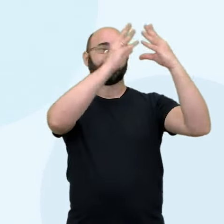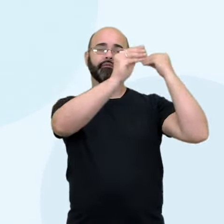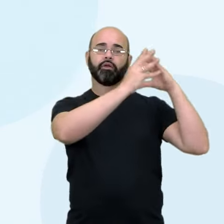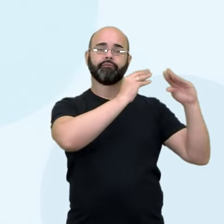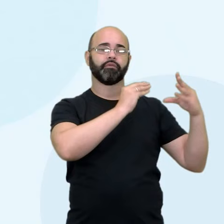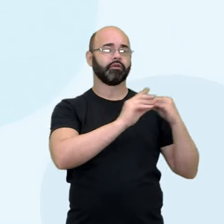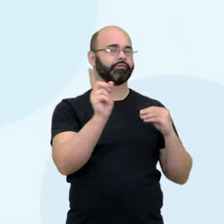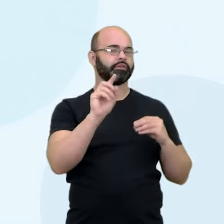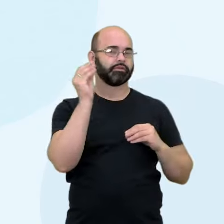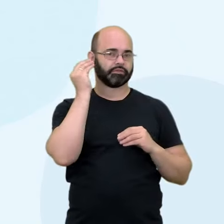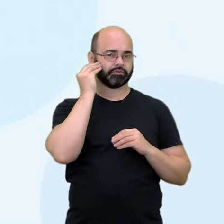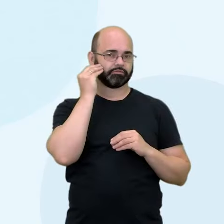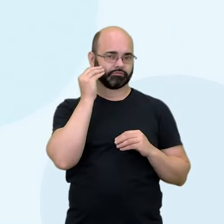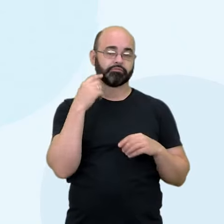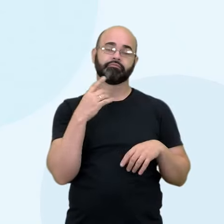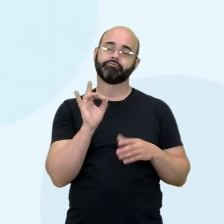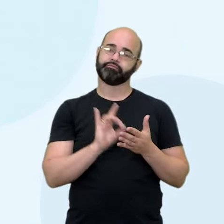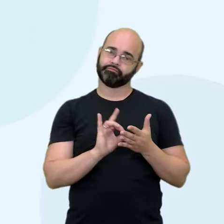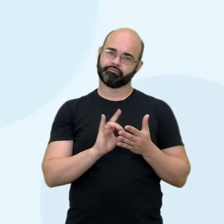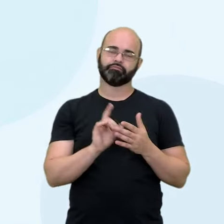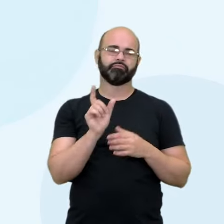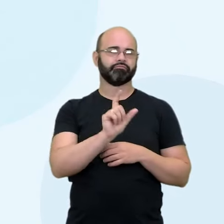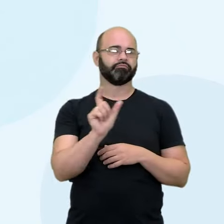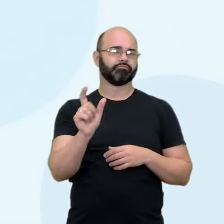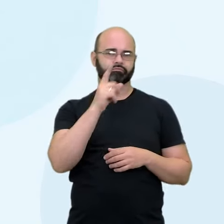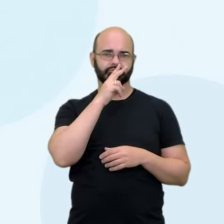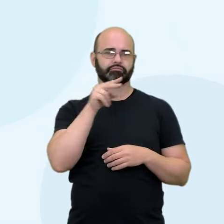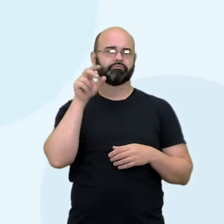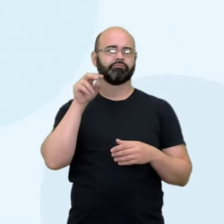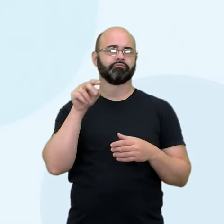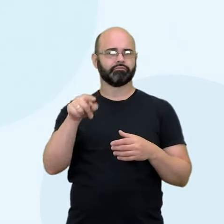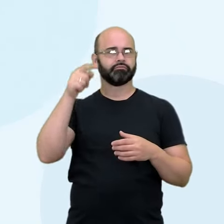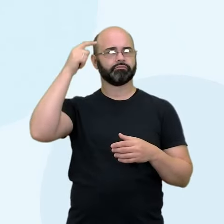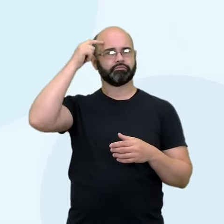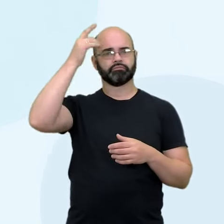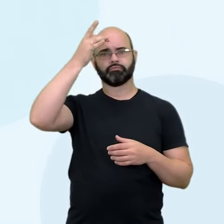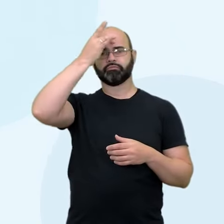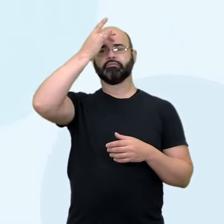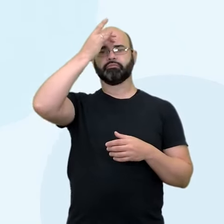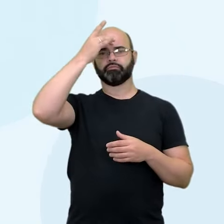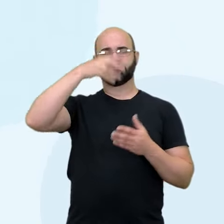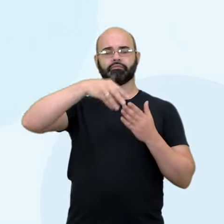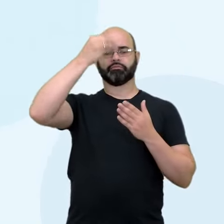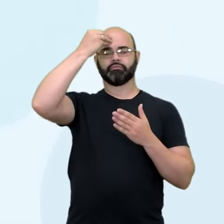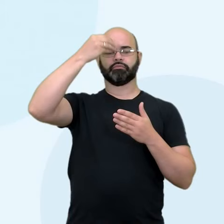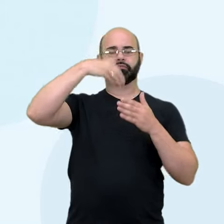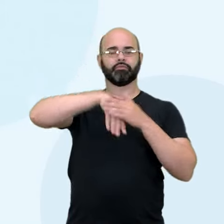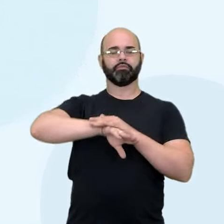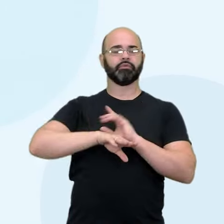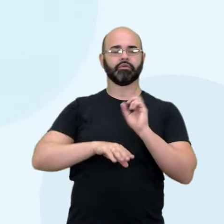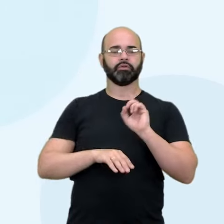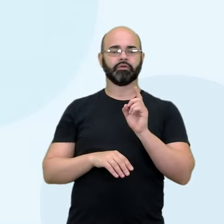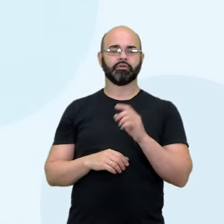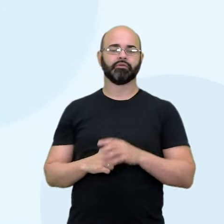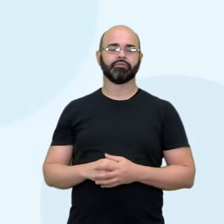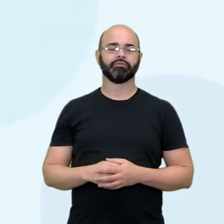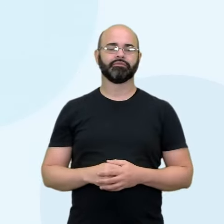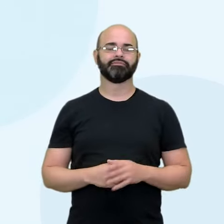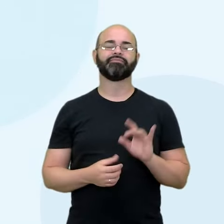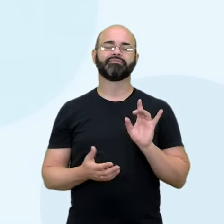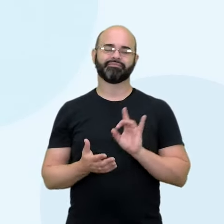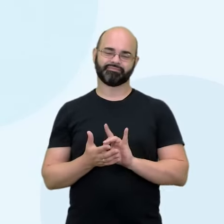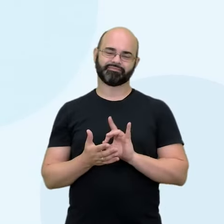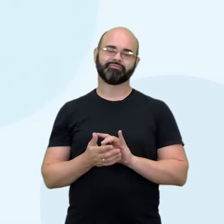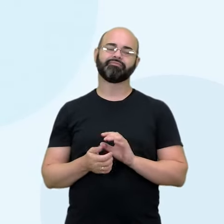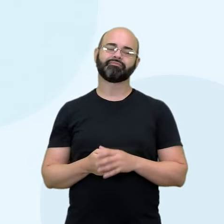nós. É verdade, suas palavras não parecem se firmar por muito tempo em suas mentes. Porque isso é bacana, porque mostra como funciona a